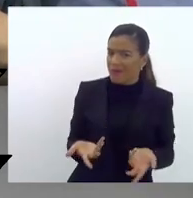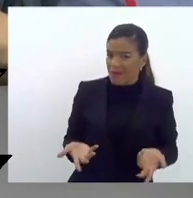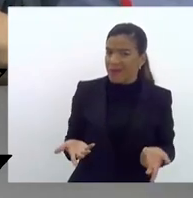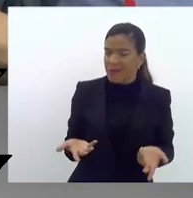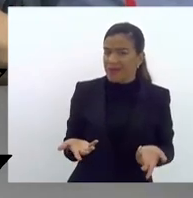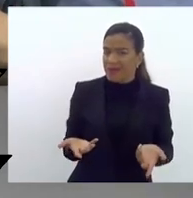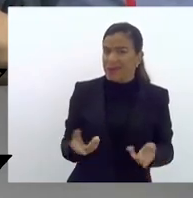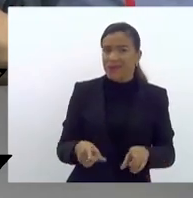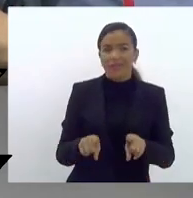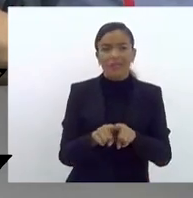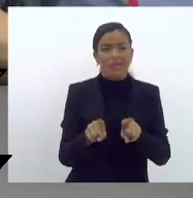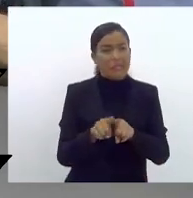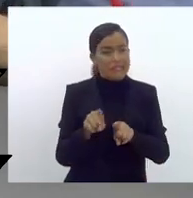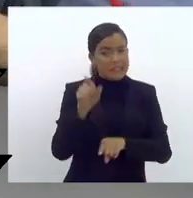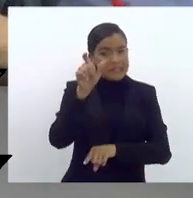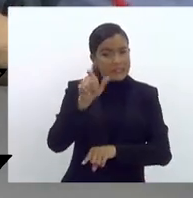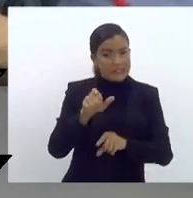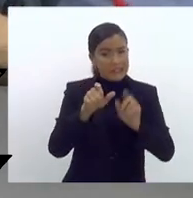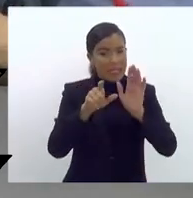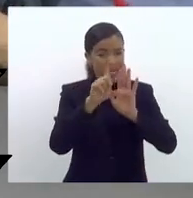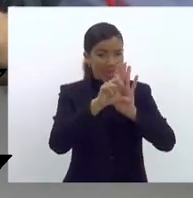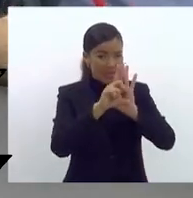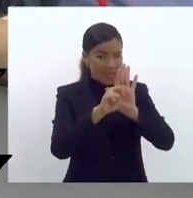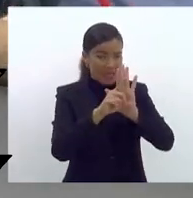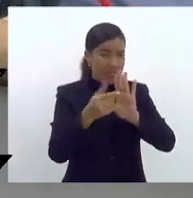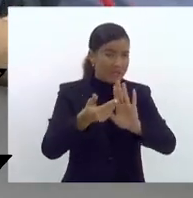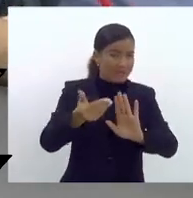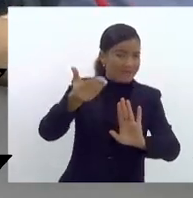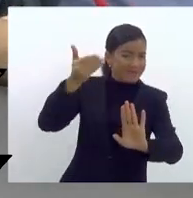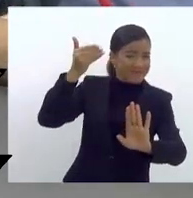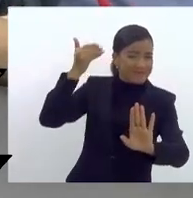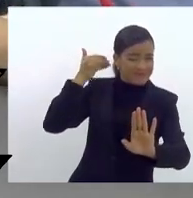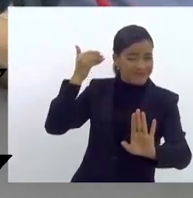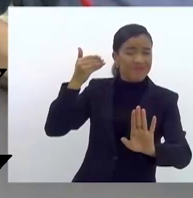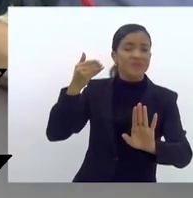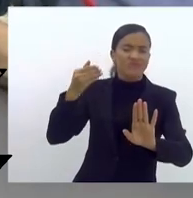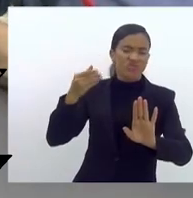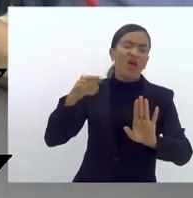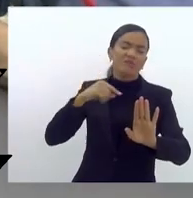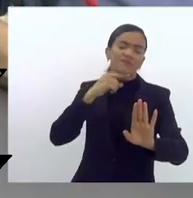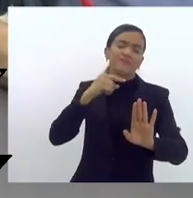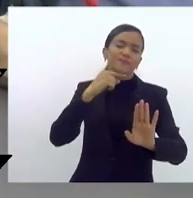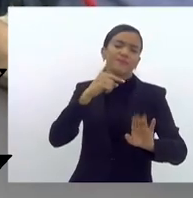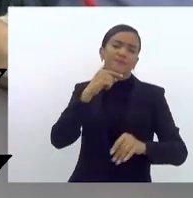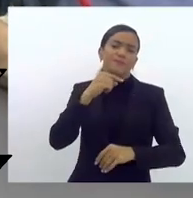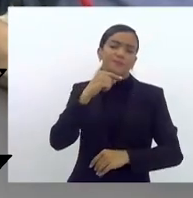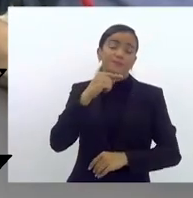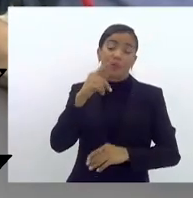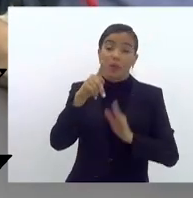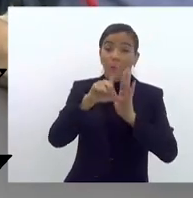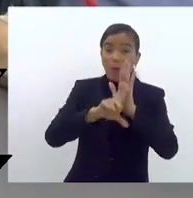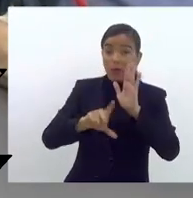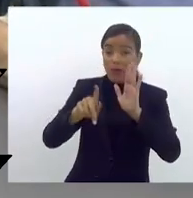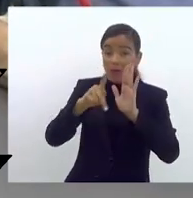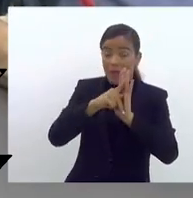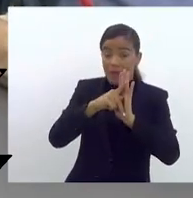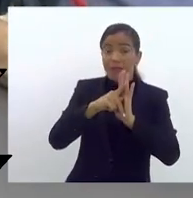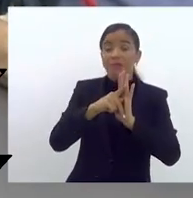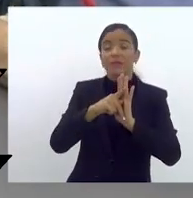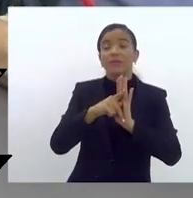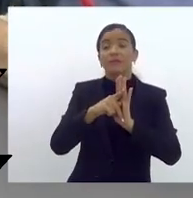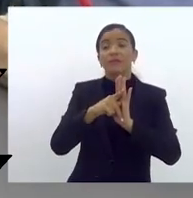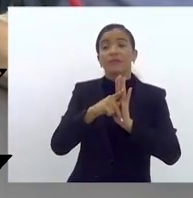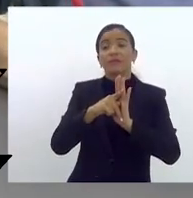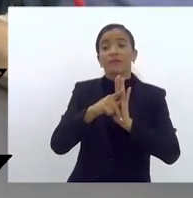ele foi objeto lá atrás deputada Célia de algumas contestações o projeto isso Essas